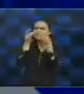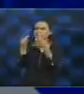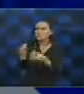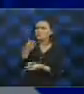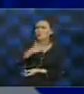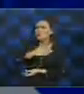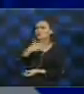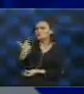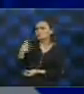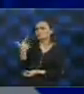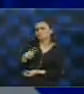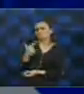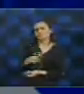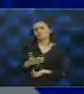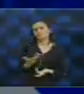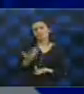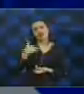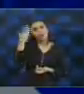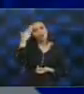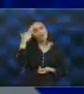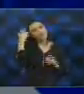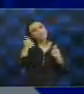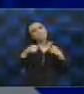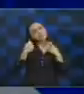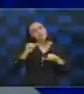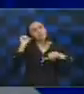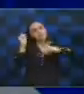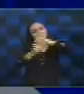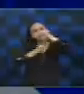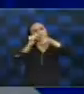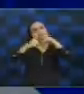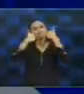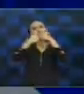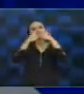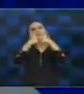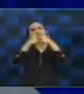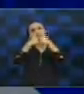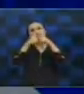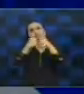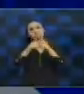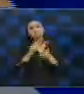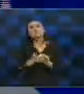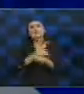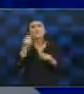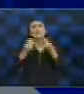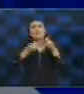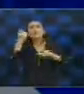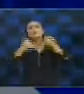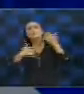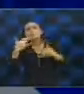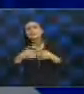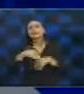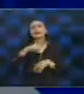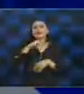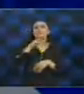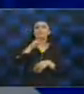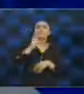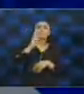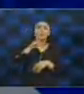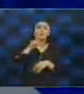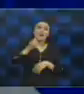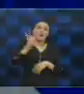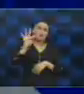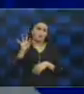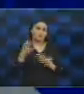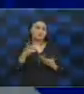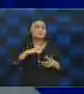Eu simplesmente entendo que nós temos que trabalhar o transporte coletivo como uma sequência de fatos que levem ao BRT. Nós temos